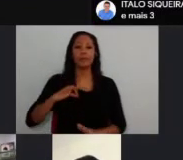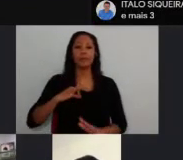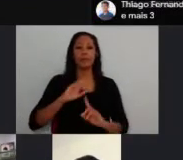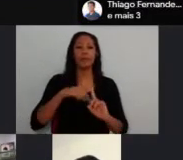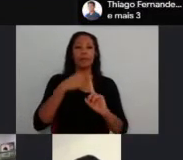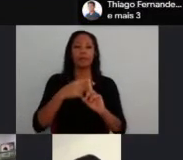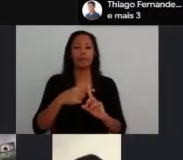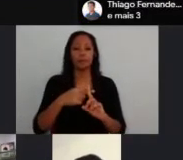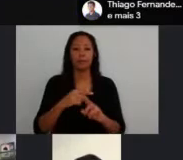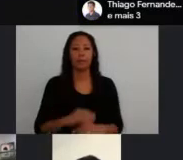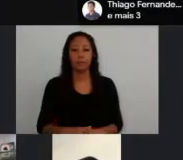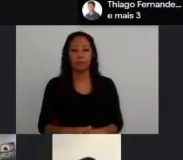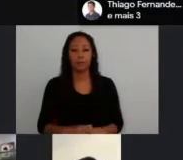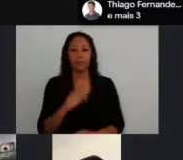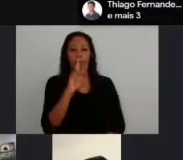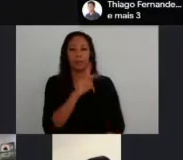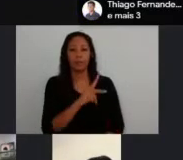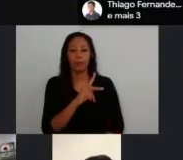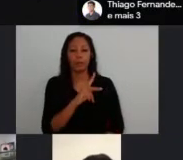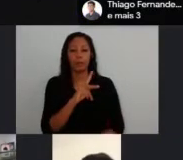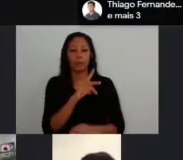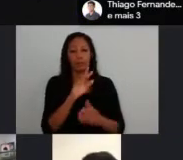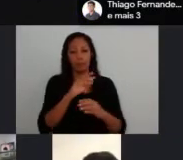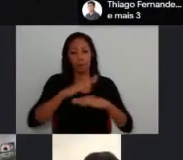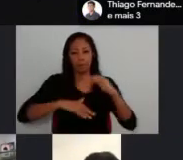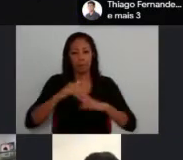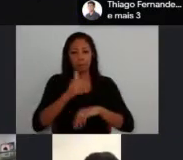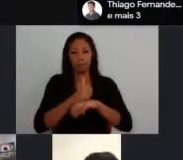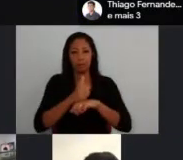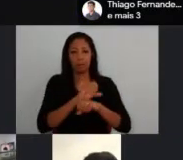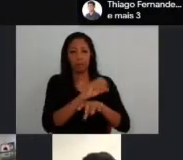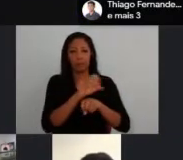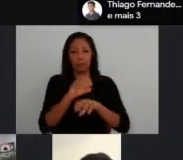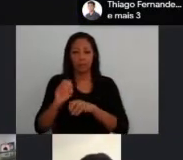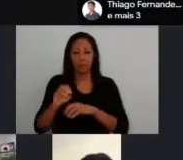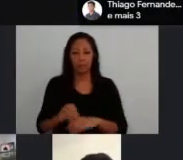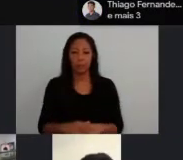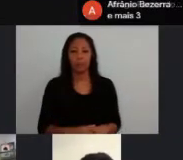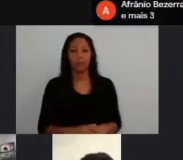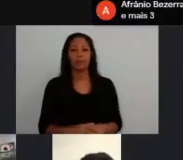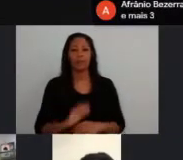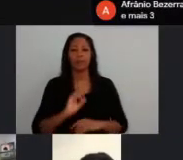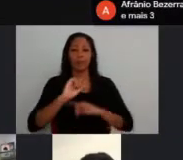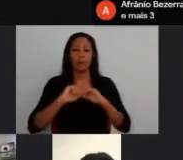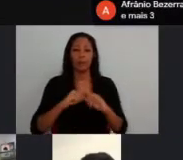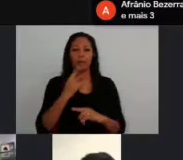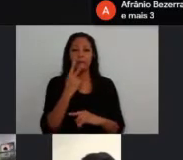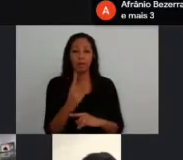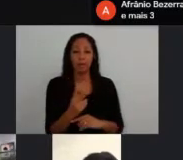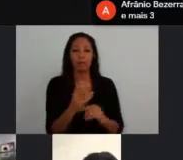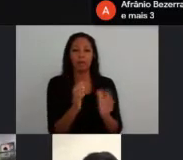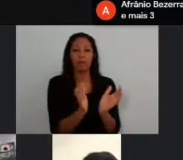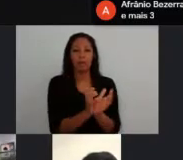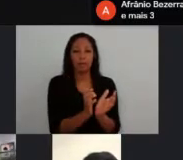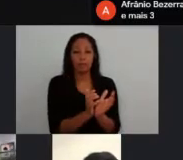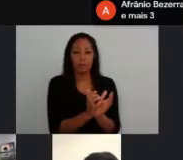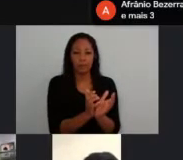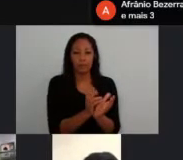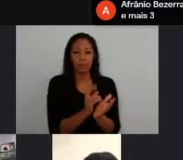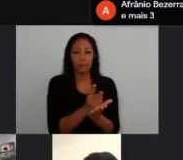Prosseguindo, informou sua participação na Comissão Permanente de Educação, Saúde e Assistência Social, e